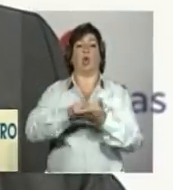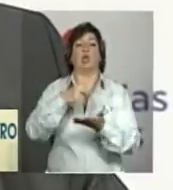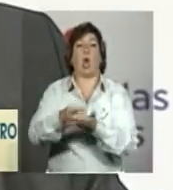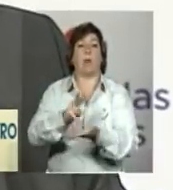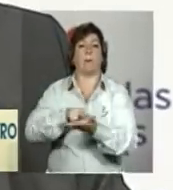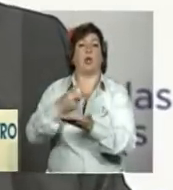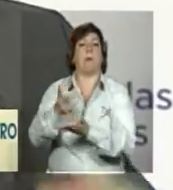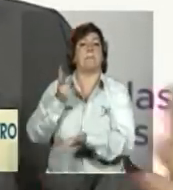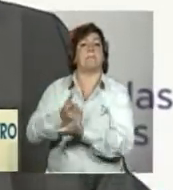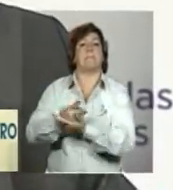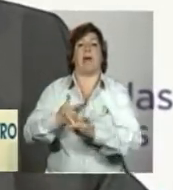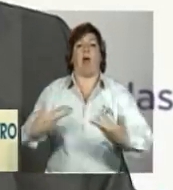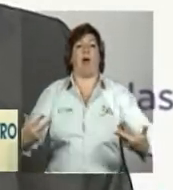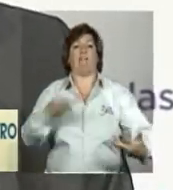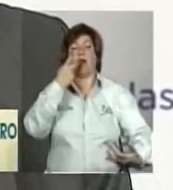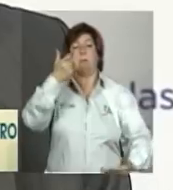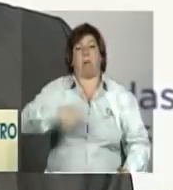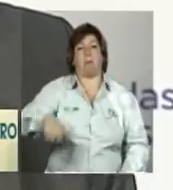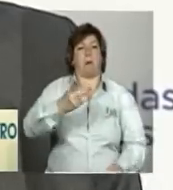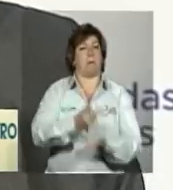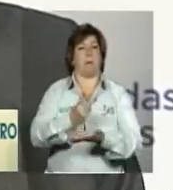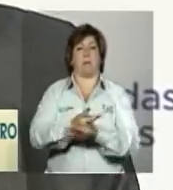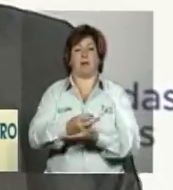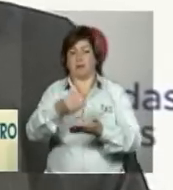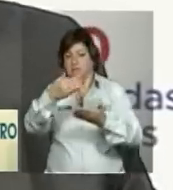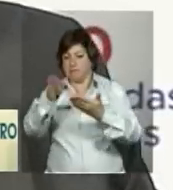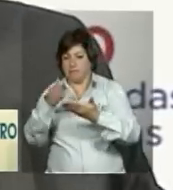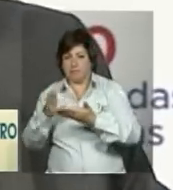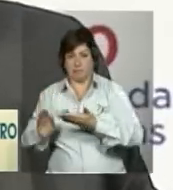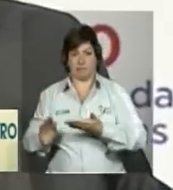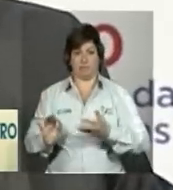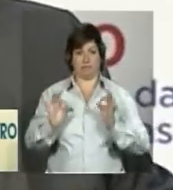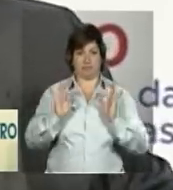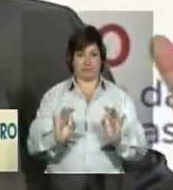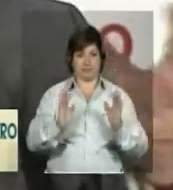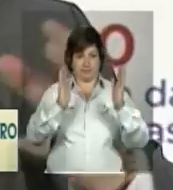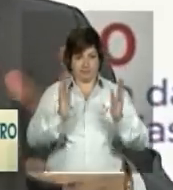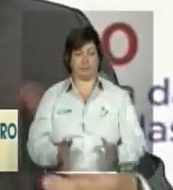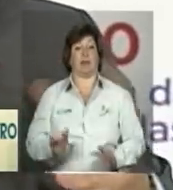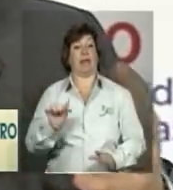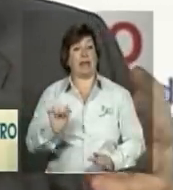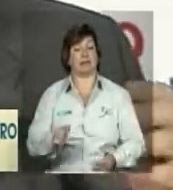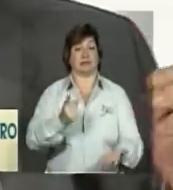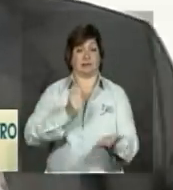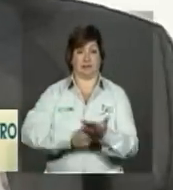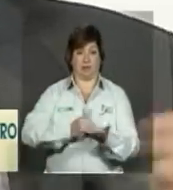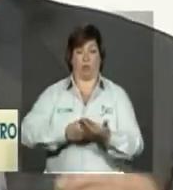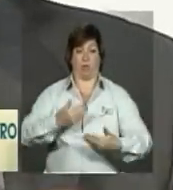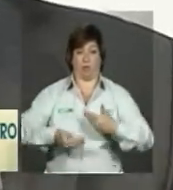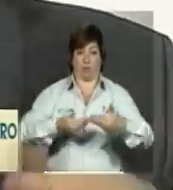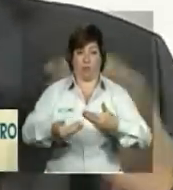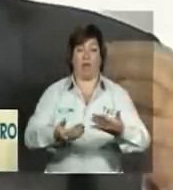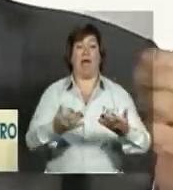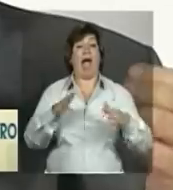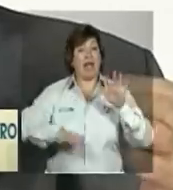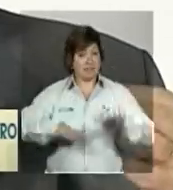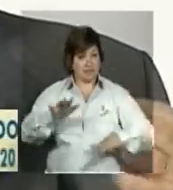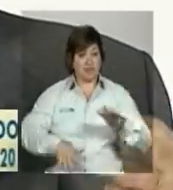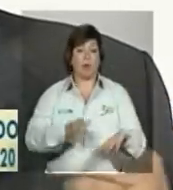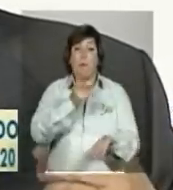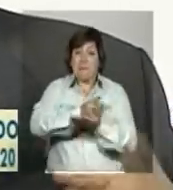no texto, repetições no texto. O fato é que, no processo negociador, muitas vezes o mesmo